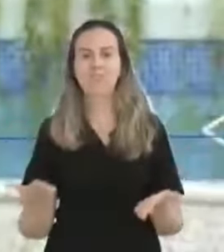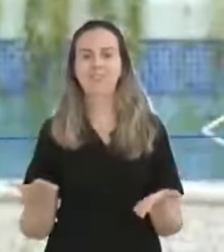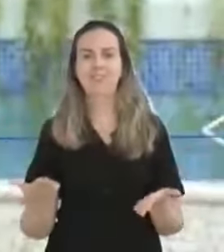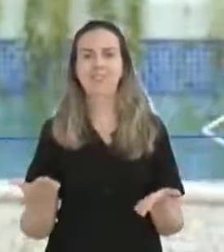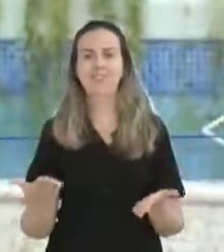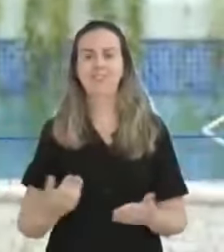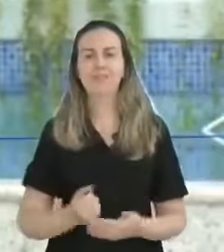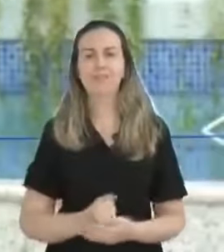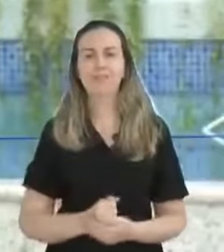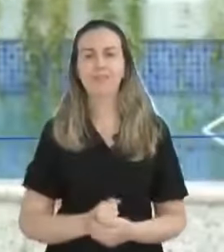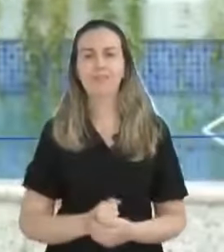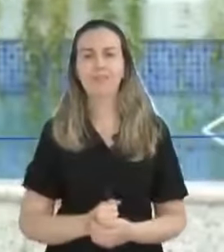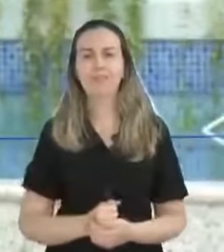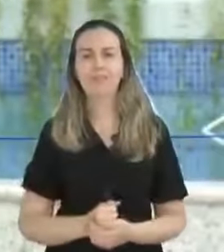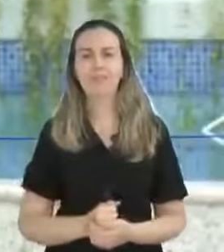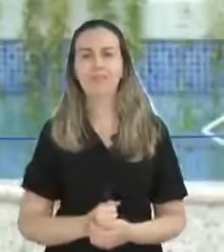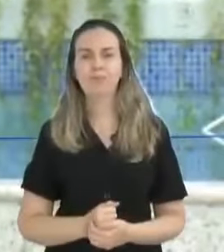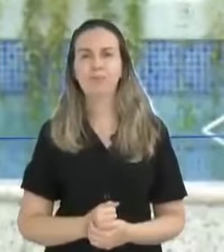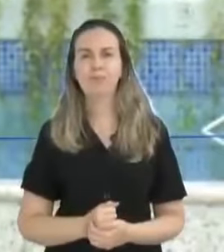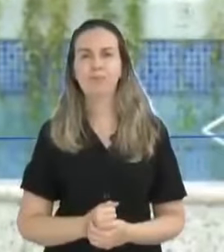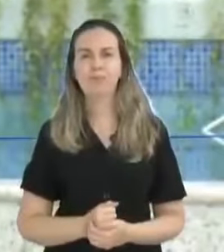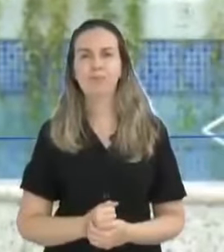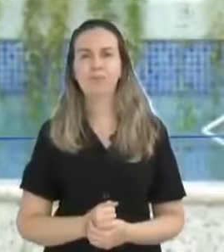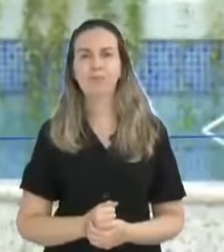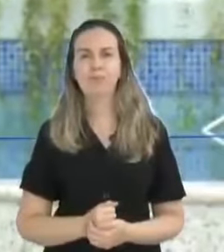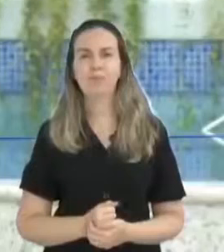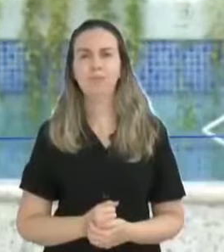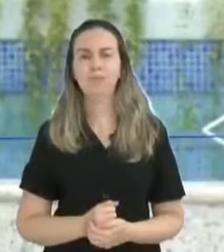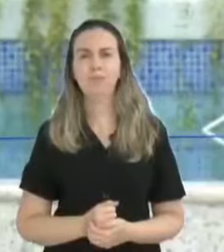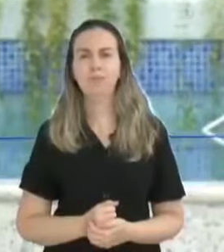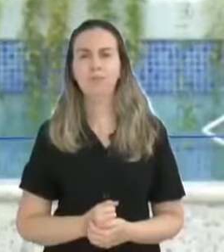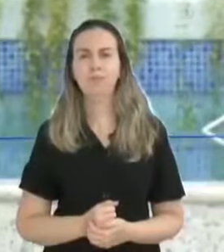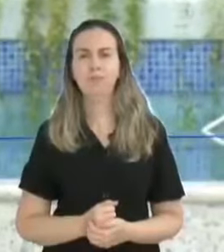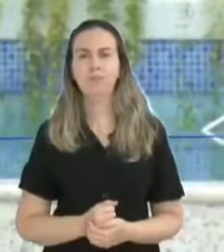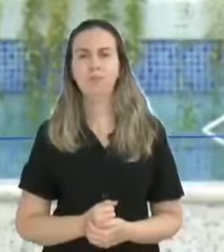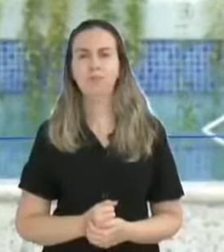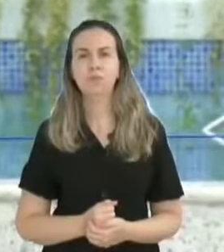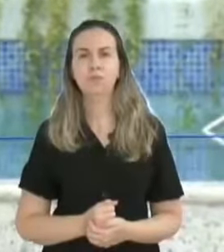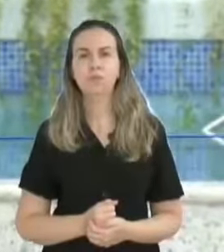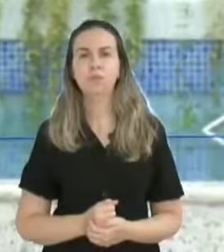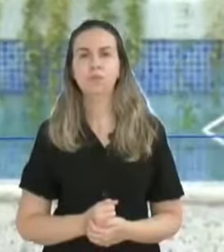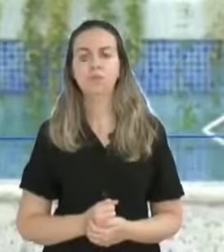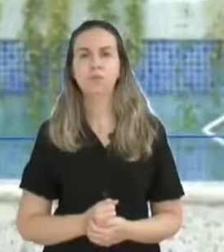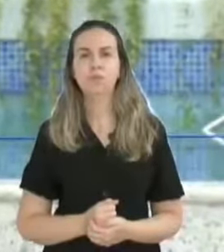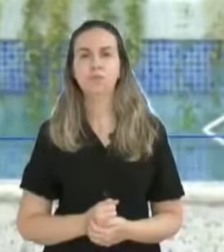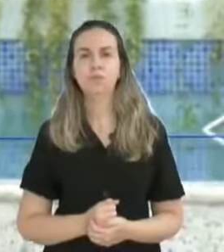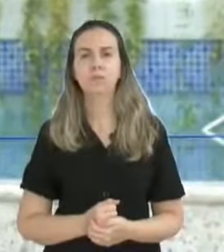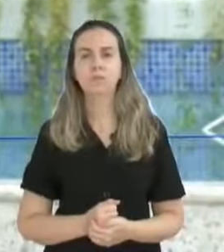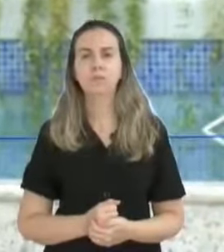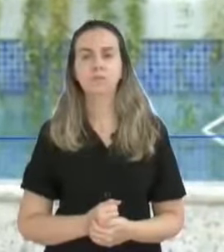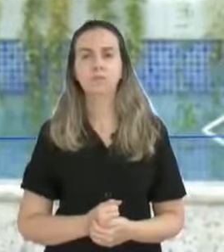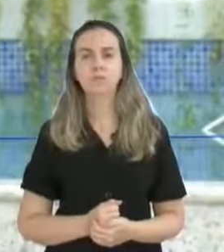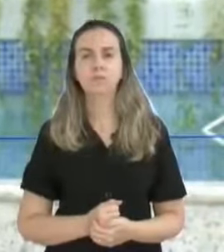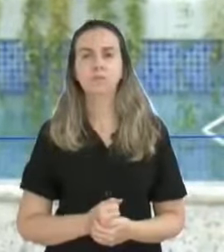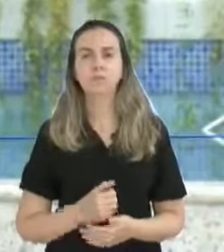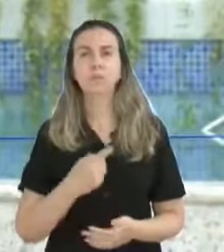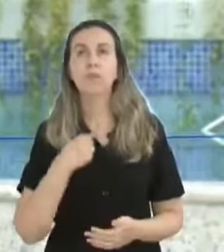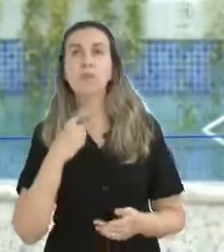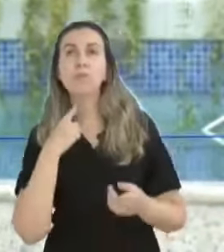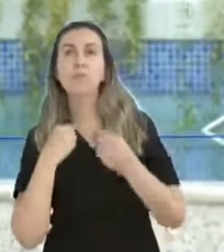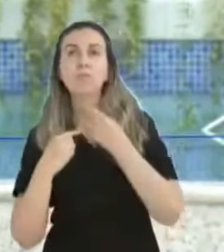Queridos, todos estão sonhando com o mundo voltar como era